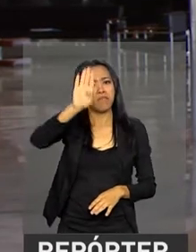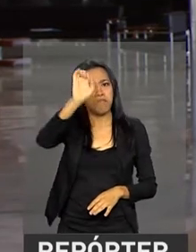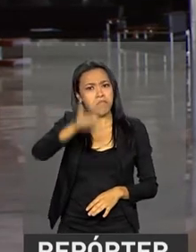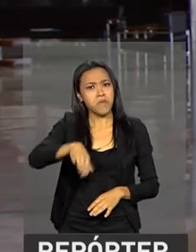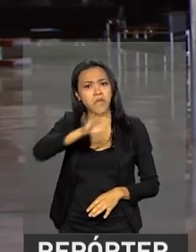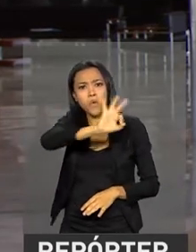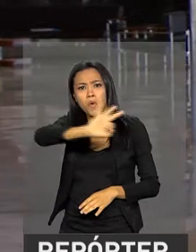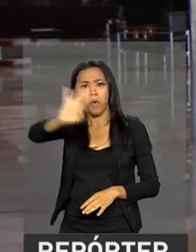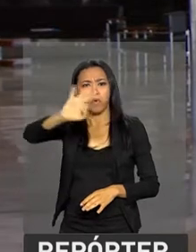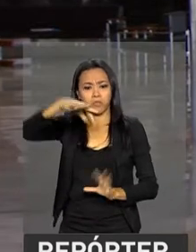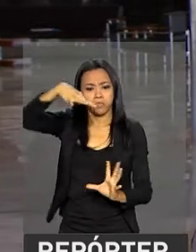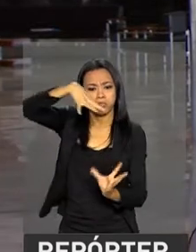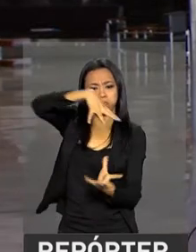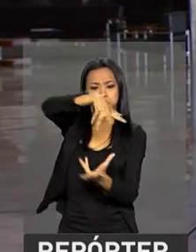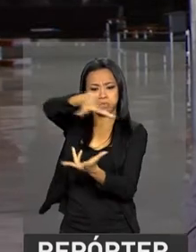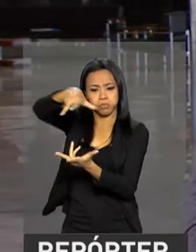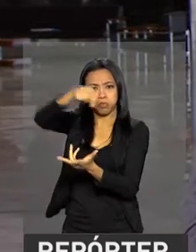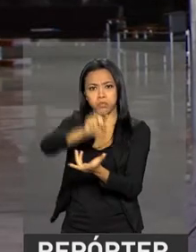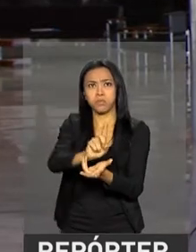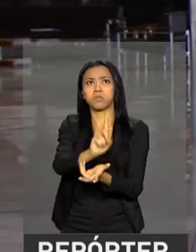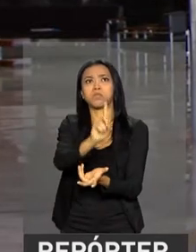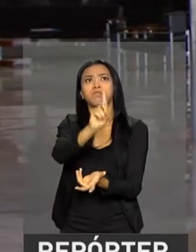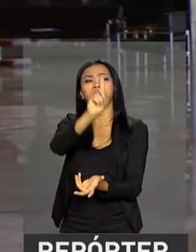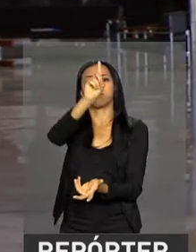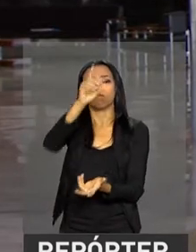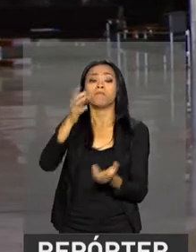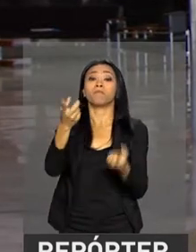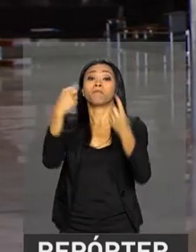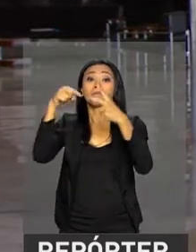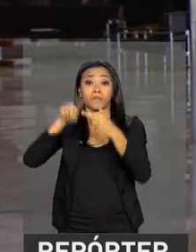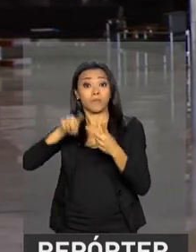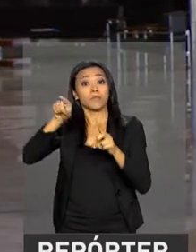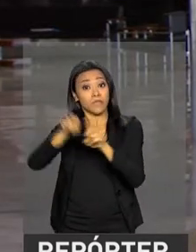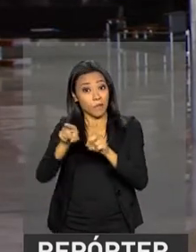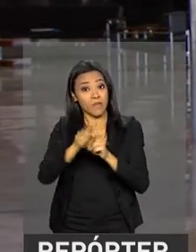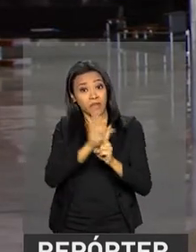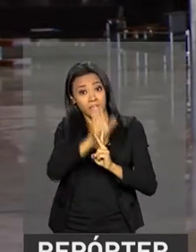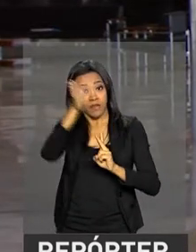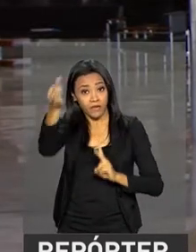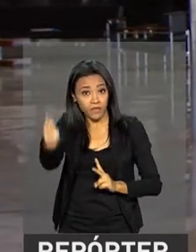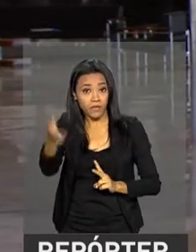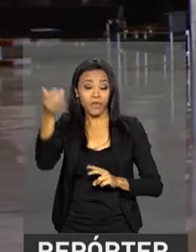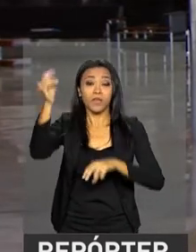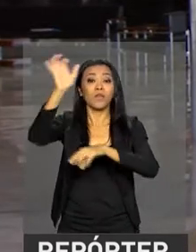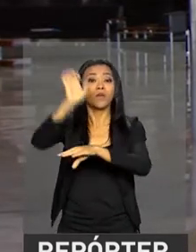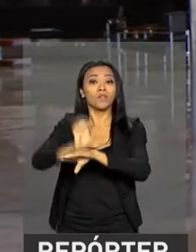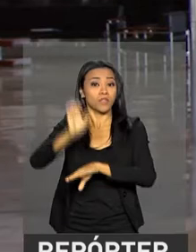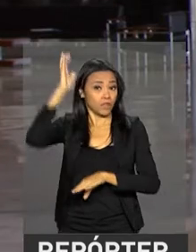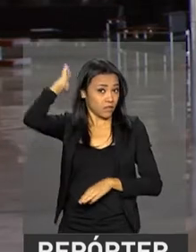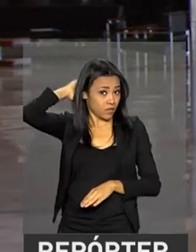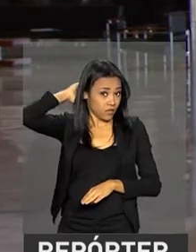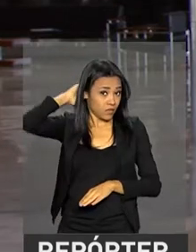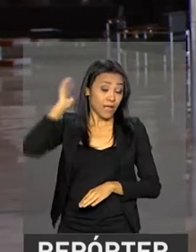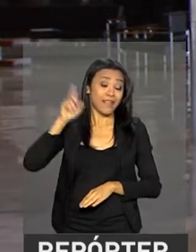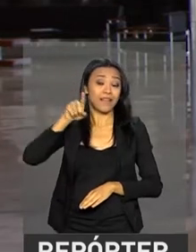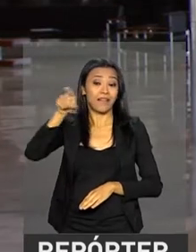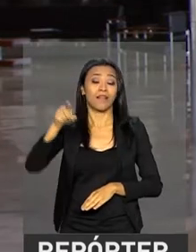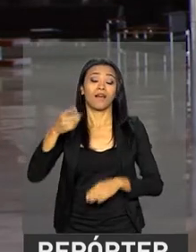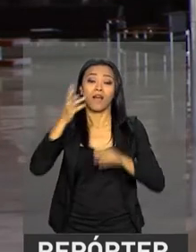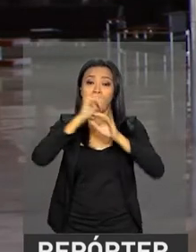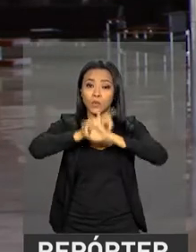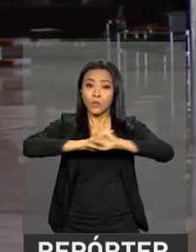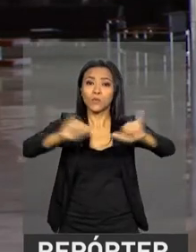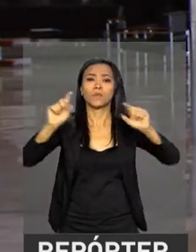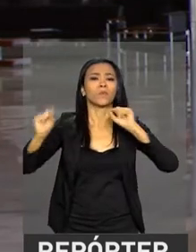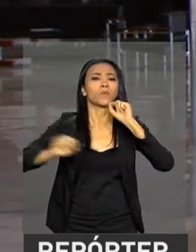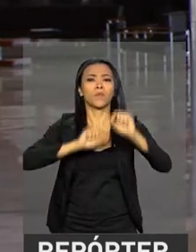localizadas do planeta. Mais cedo, também nessa quinta-feira, o presidente esteve em Belém do Pará, onde anunciou em uma cerimônia